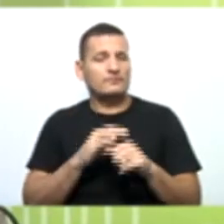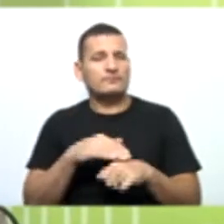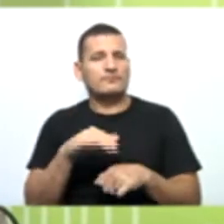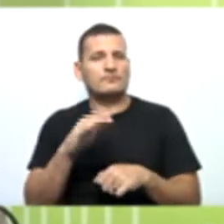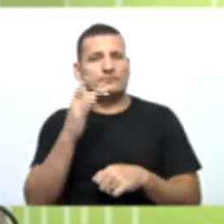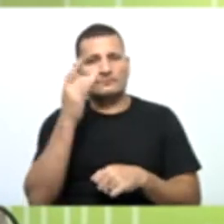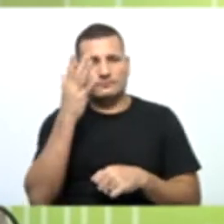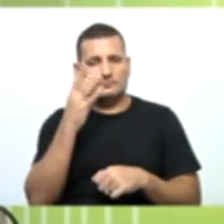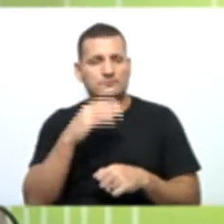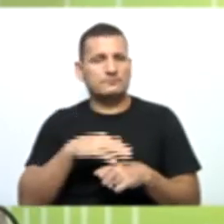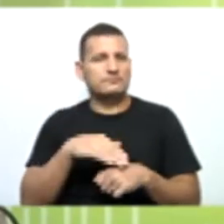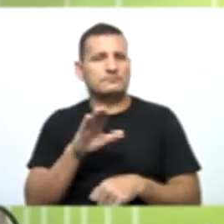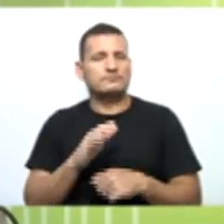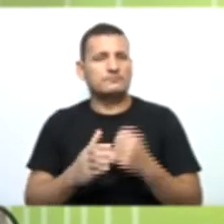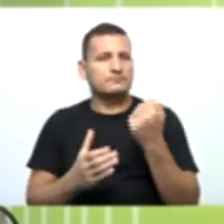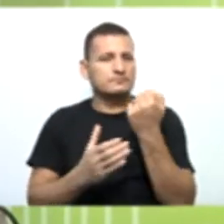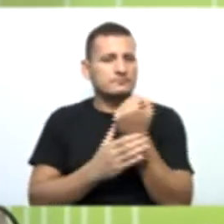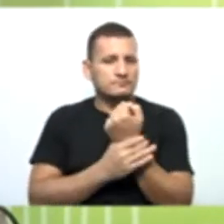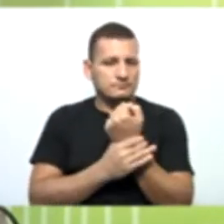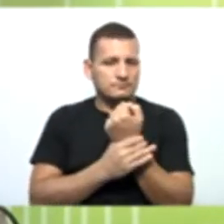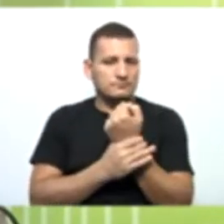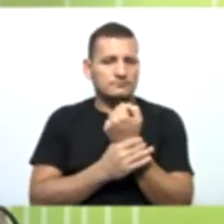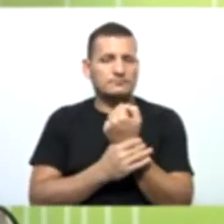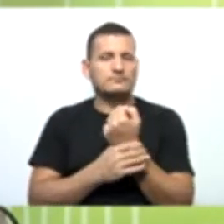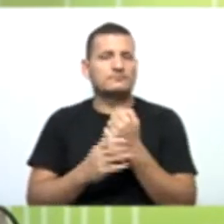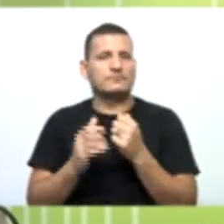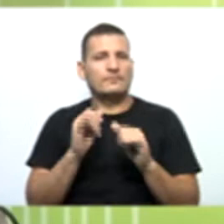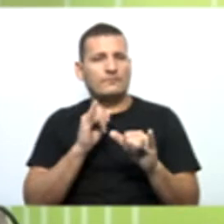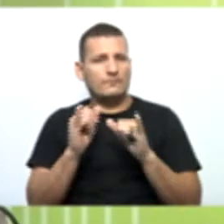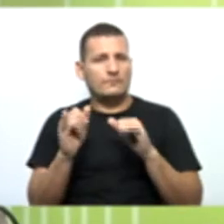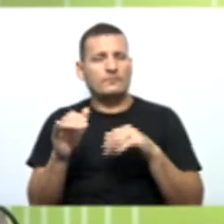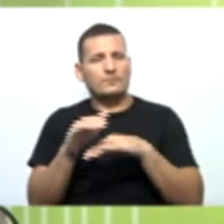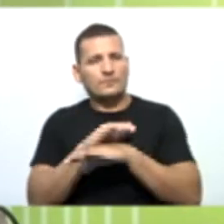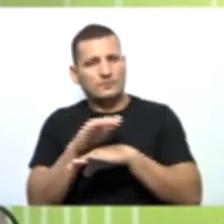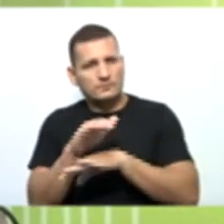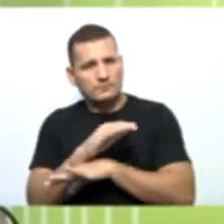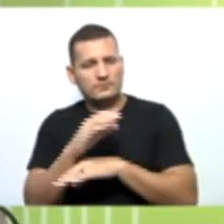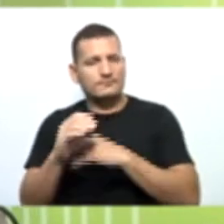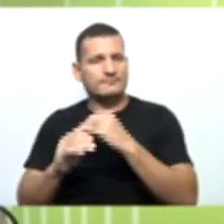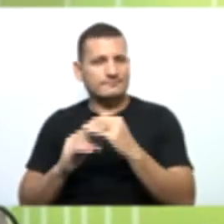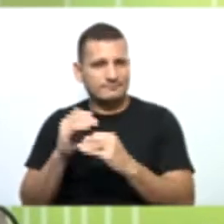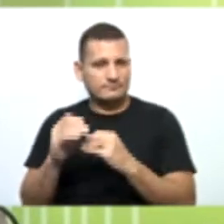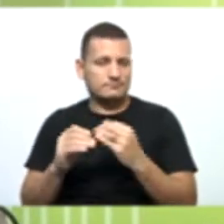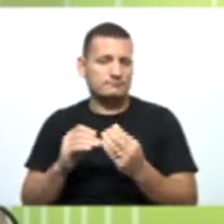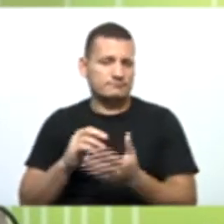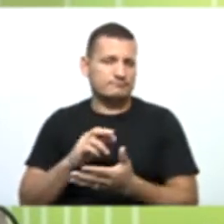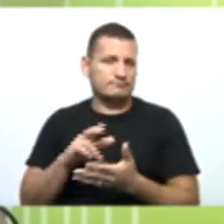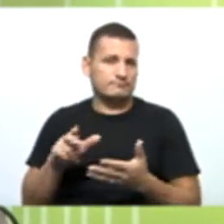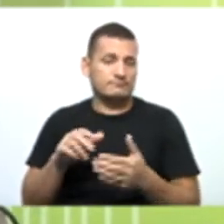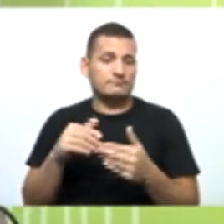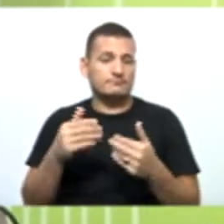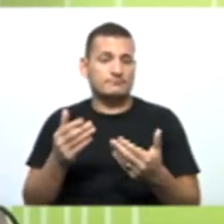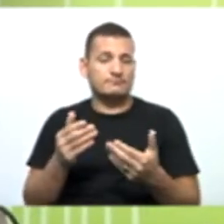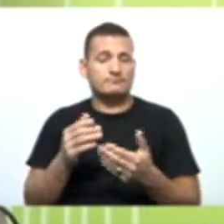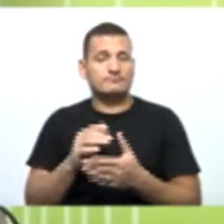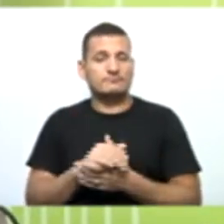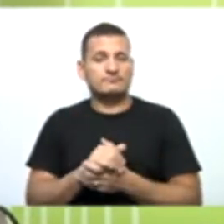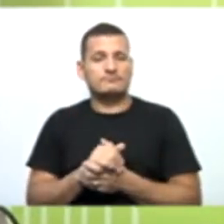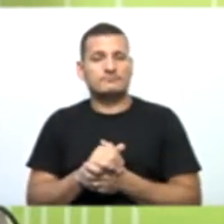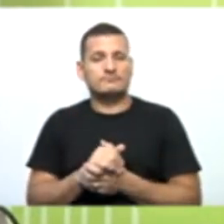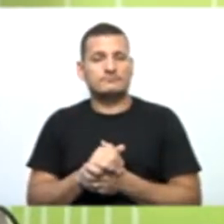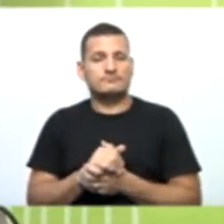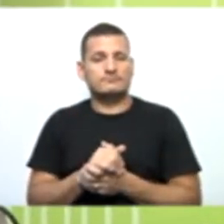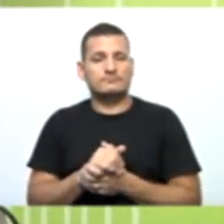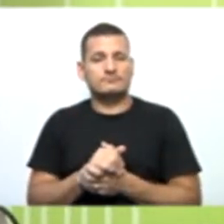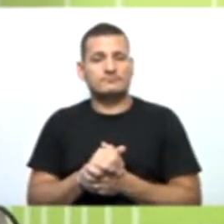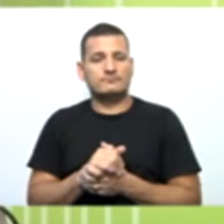segura, ter informações guardadas em bancos, enfim. Então, a palavra-chave aqui do